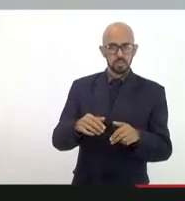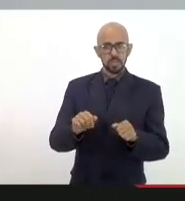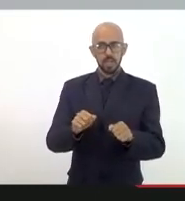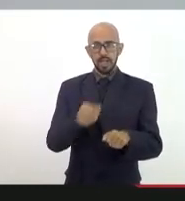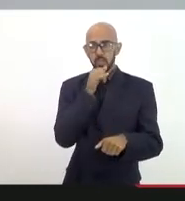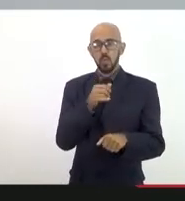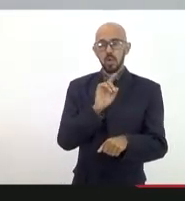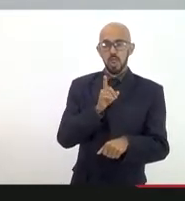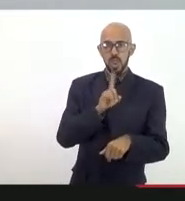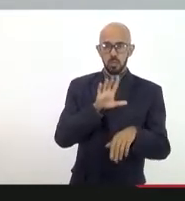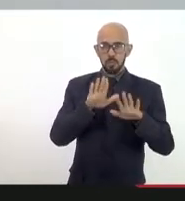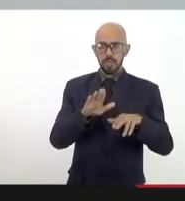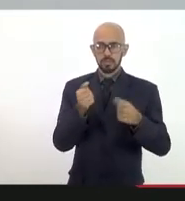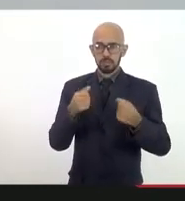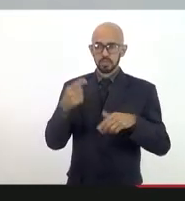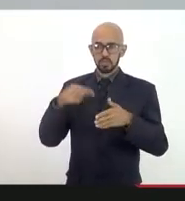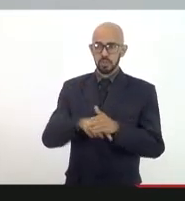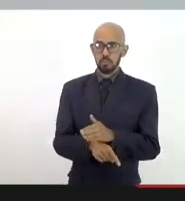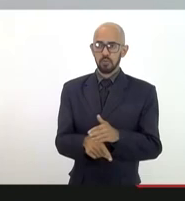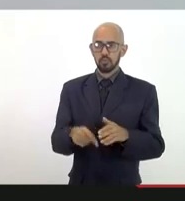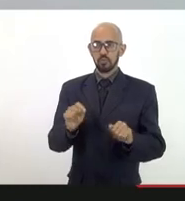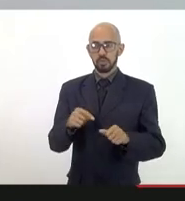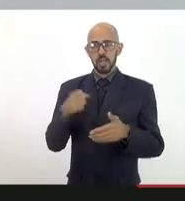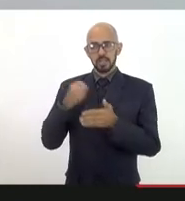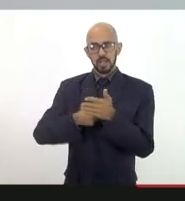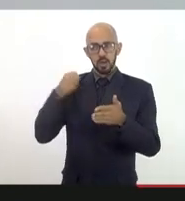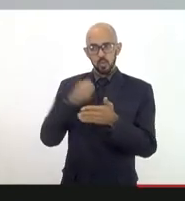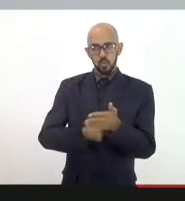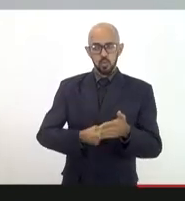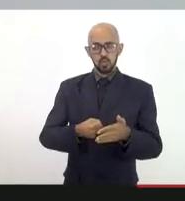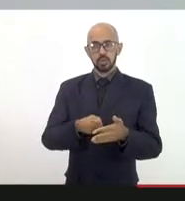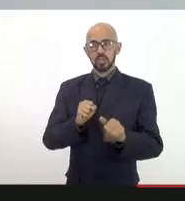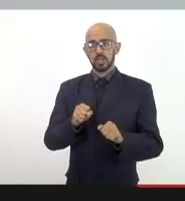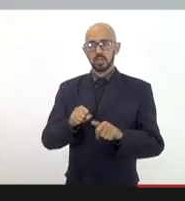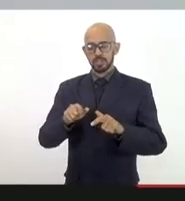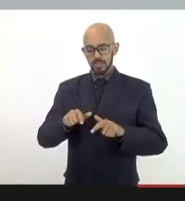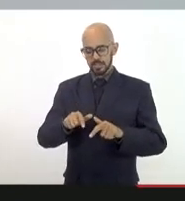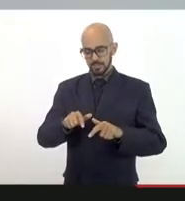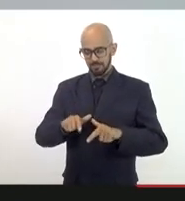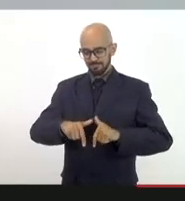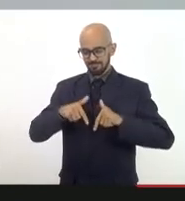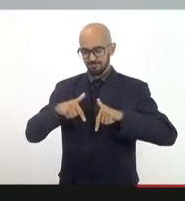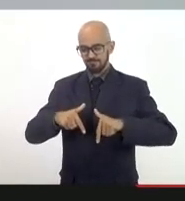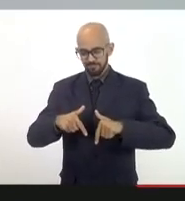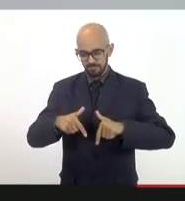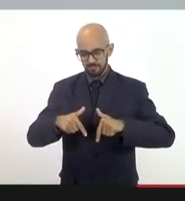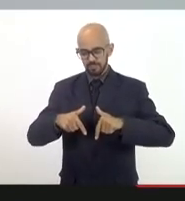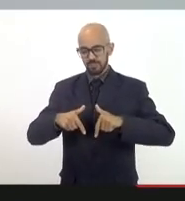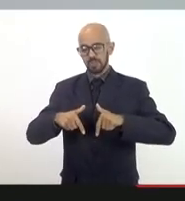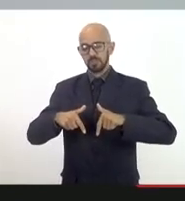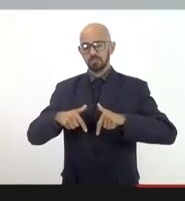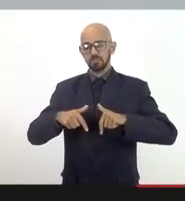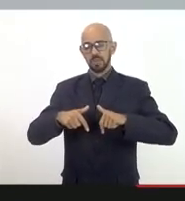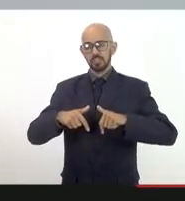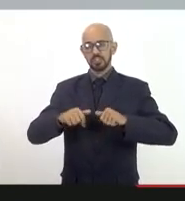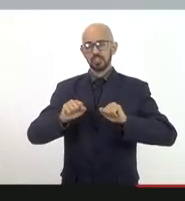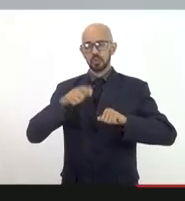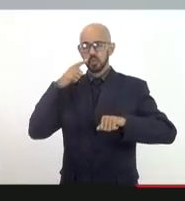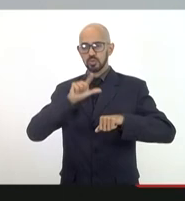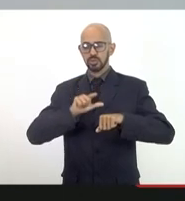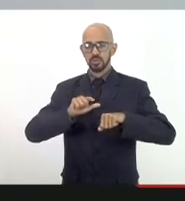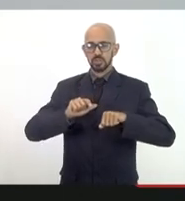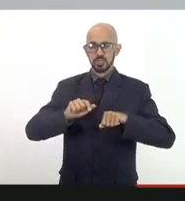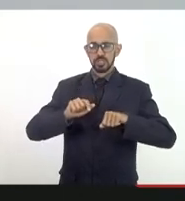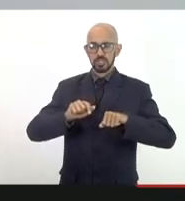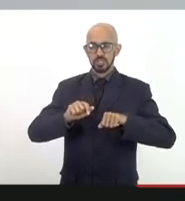para aprofundar a luta, né, e as iniciativas para enfrentar esta que não é uma